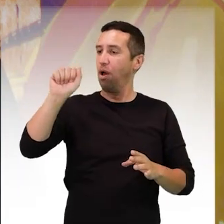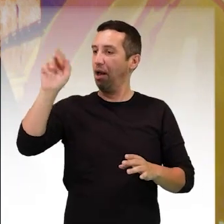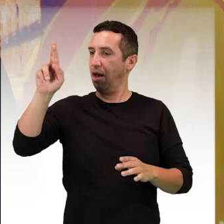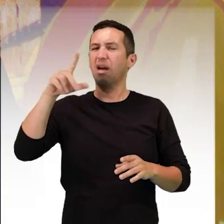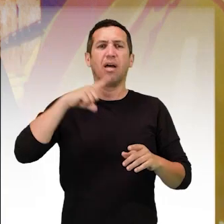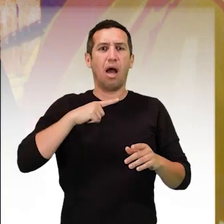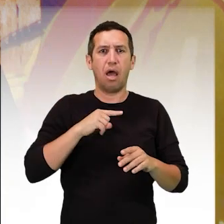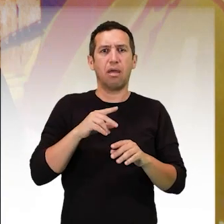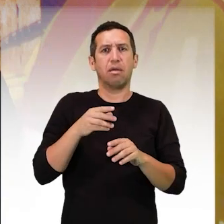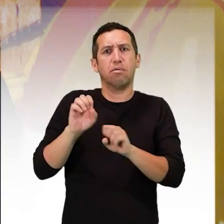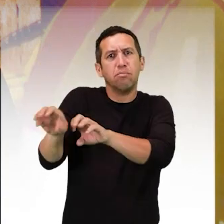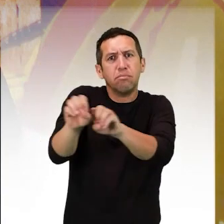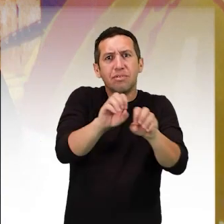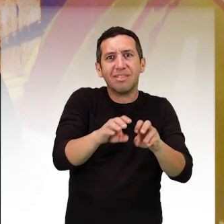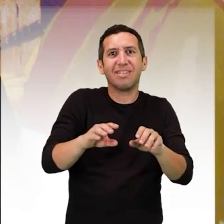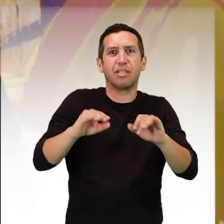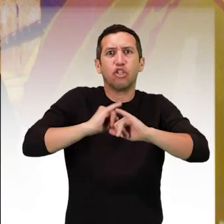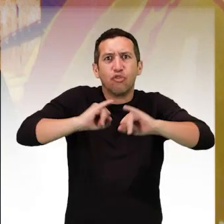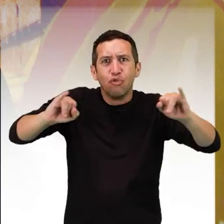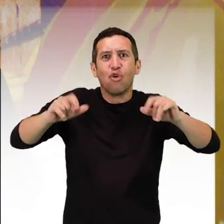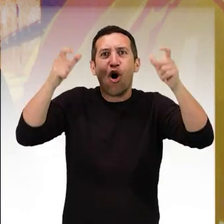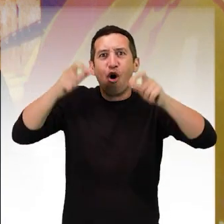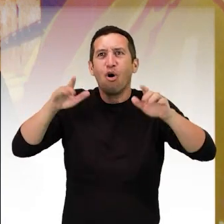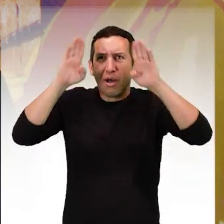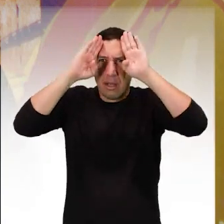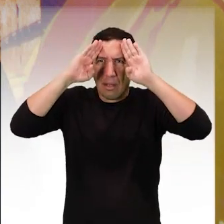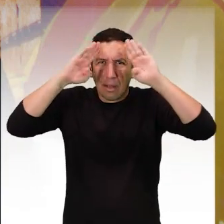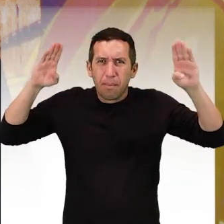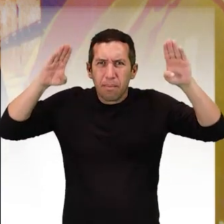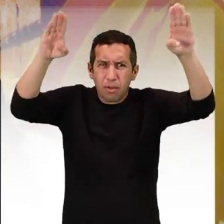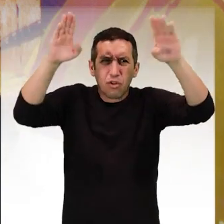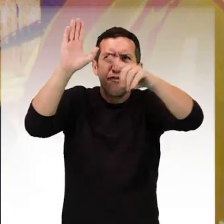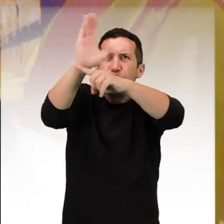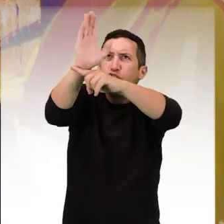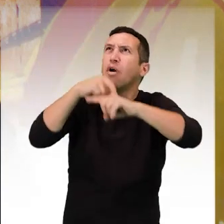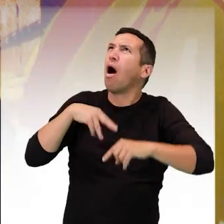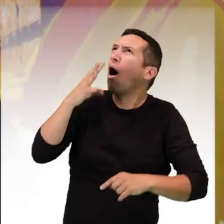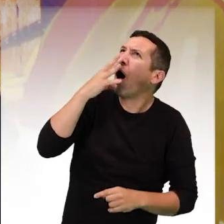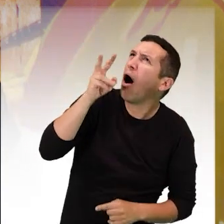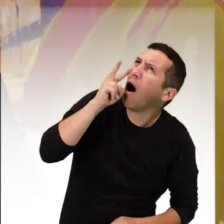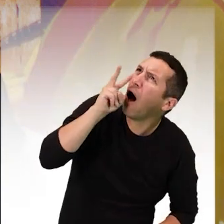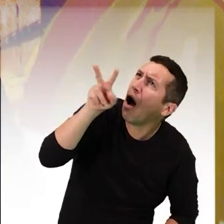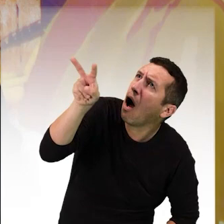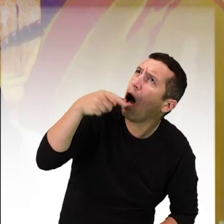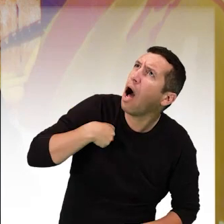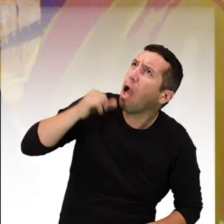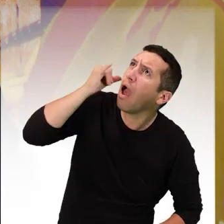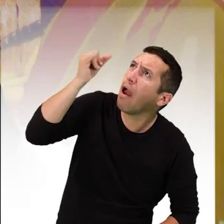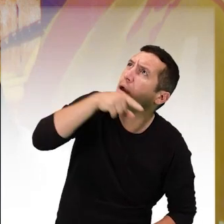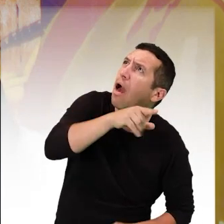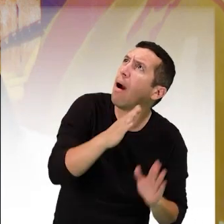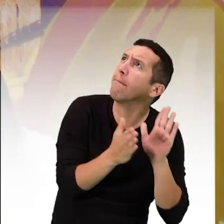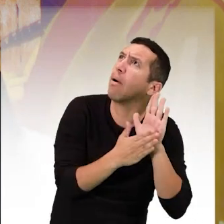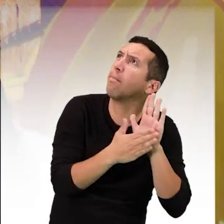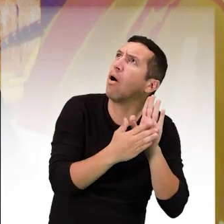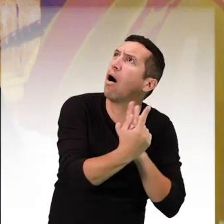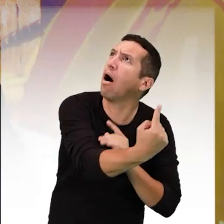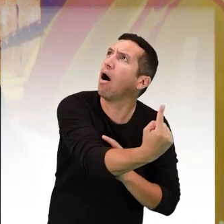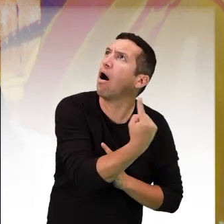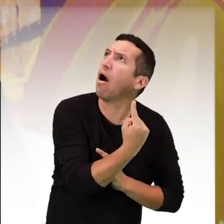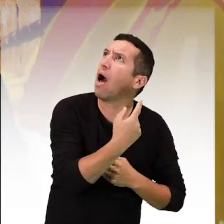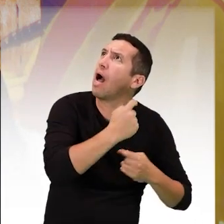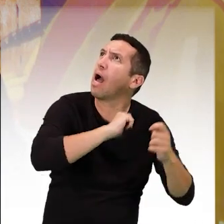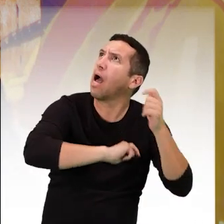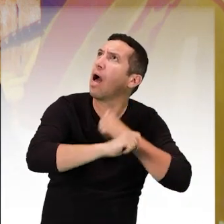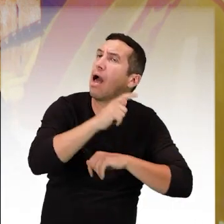Ar, que busca fazer essa conscientização nos aeroportos, em terminais de passageiros, inclusive, com veiculação